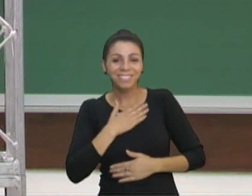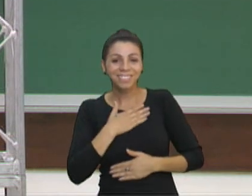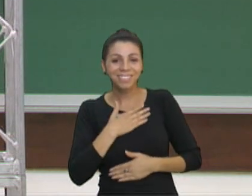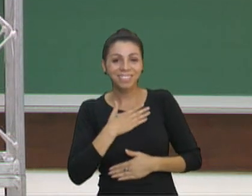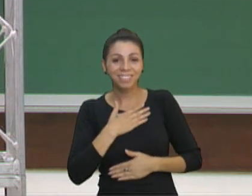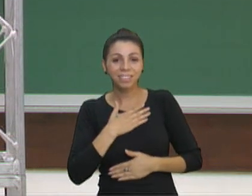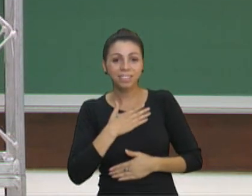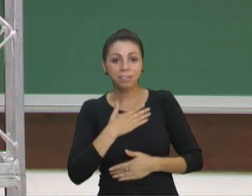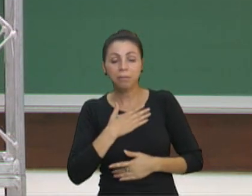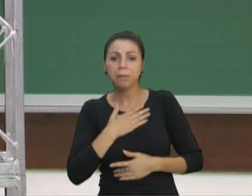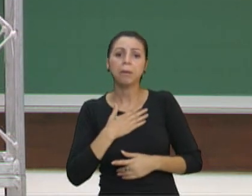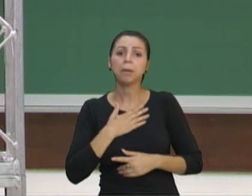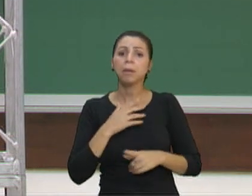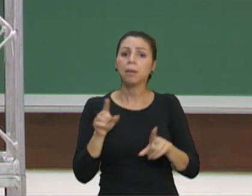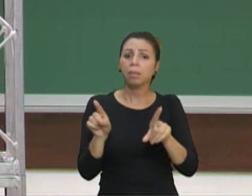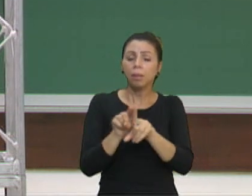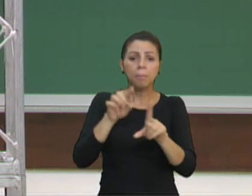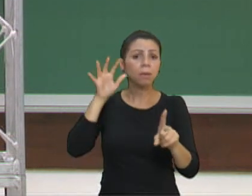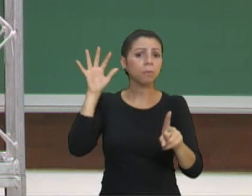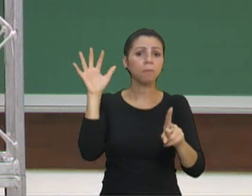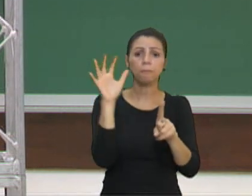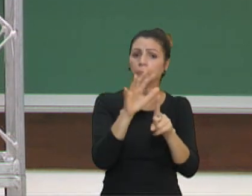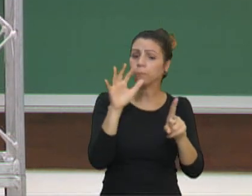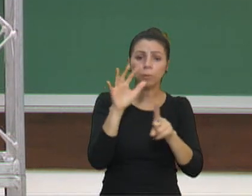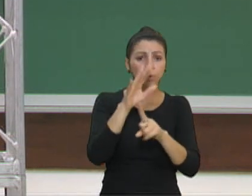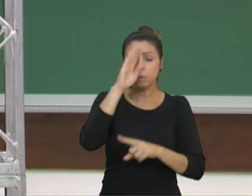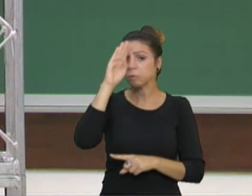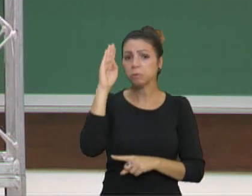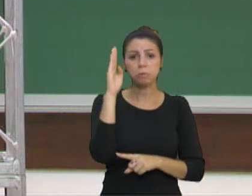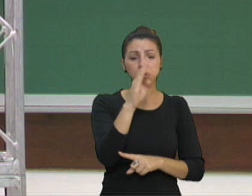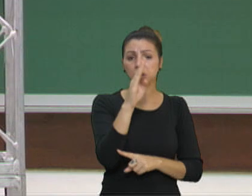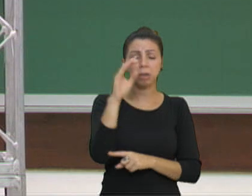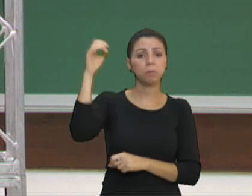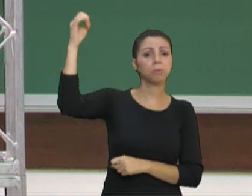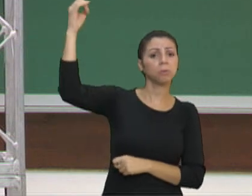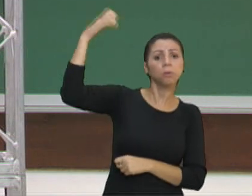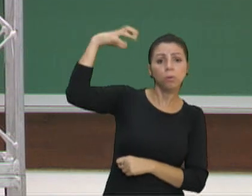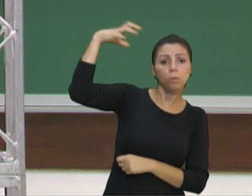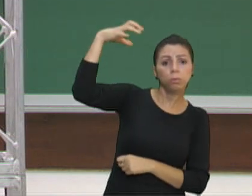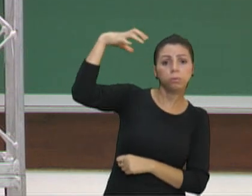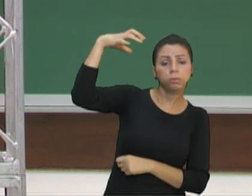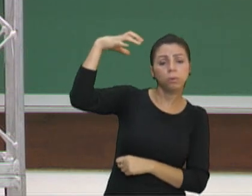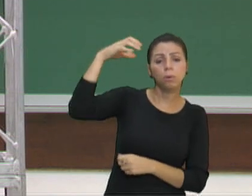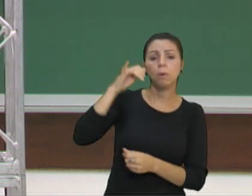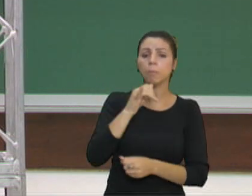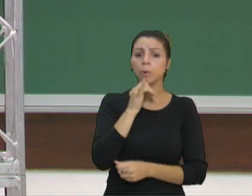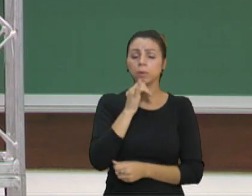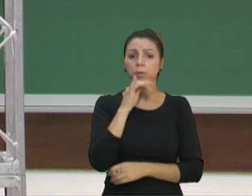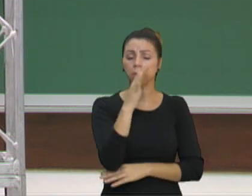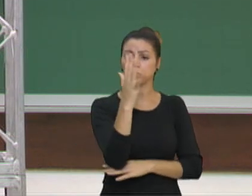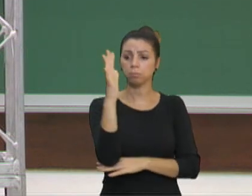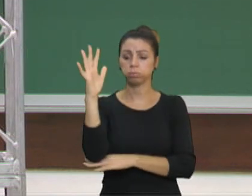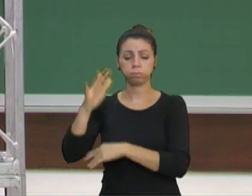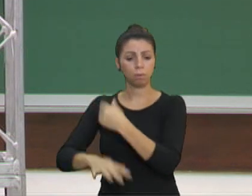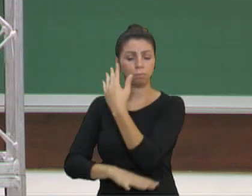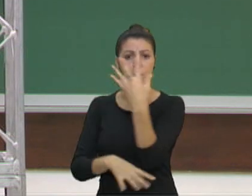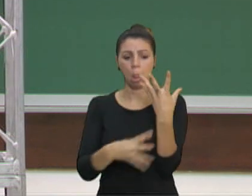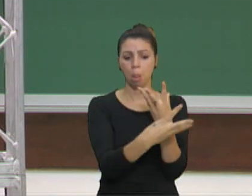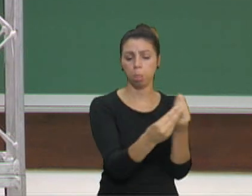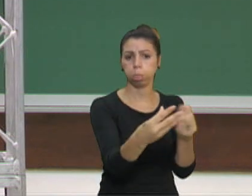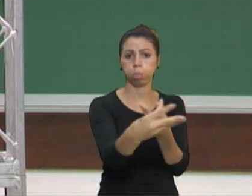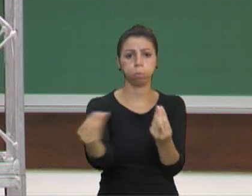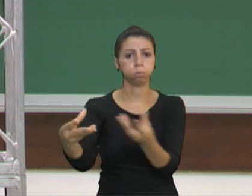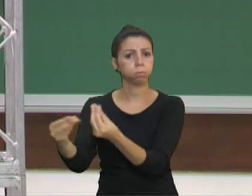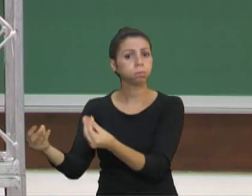agradável, isso vai influenciar também nos regimes das chuvas. Se a gente desertificar totalmente uma